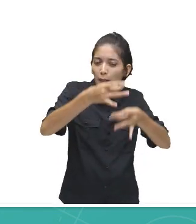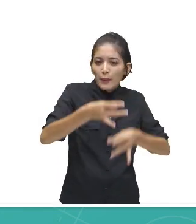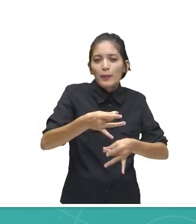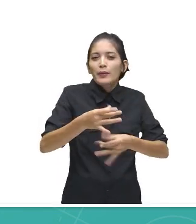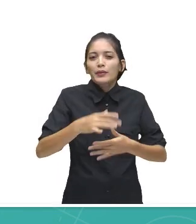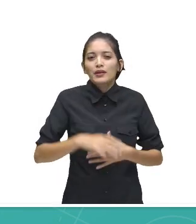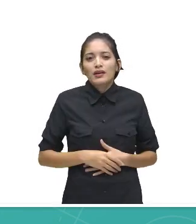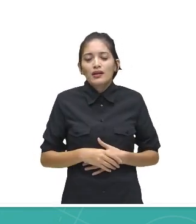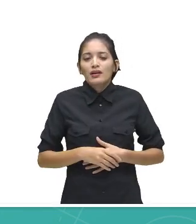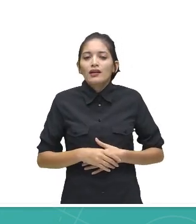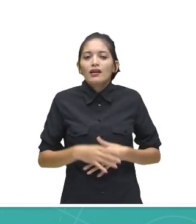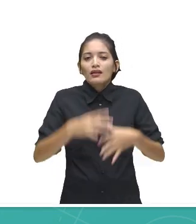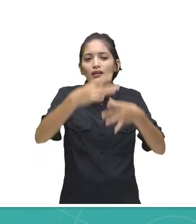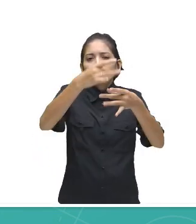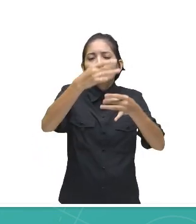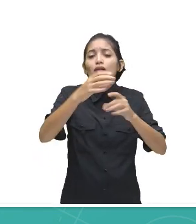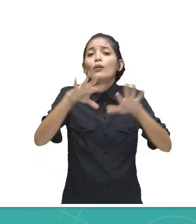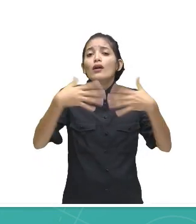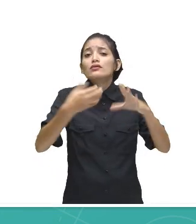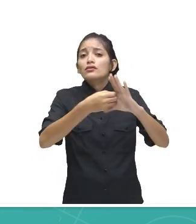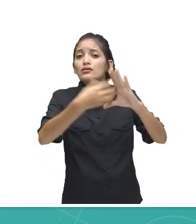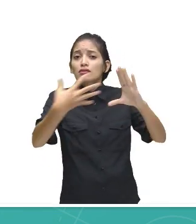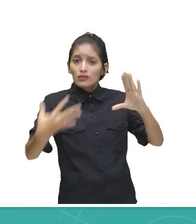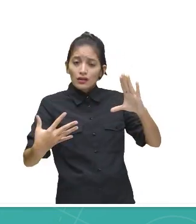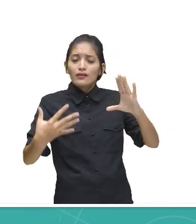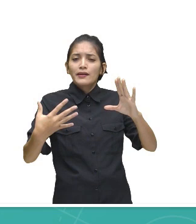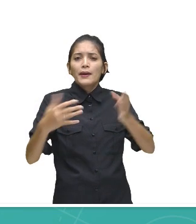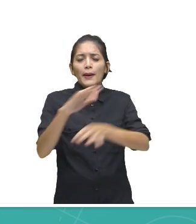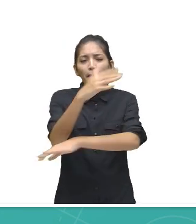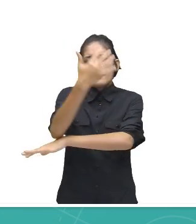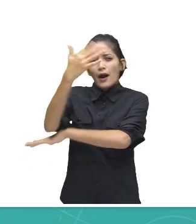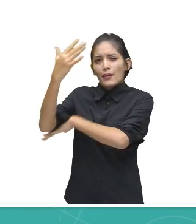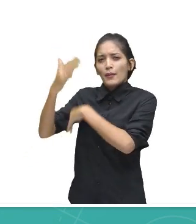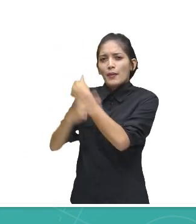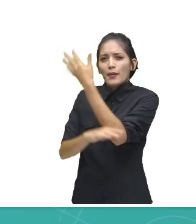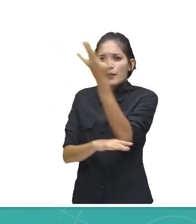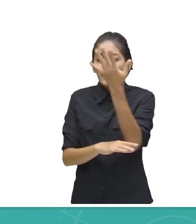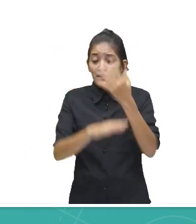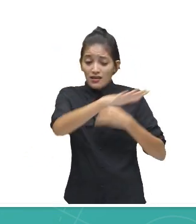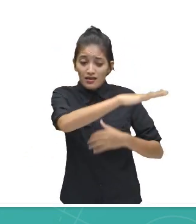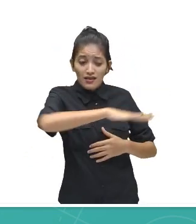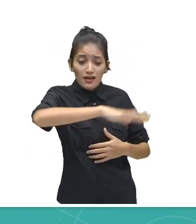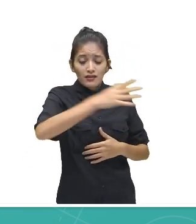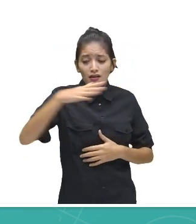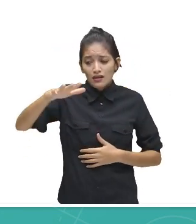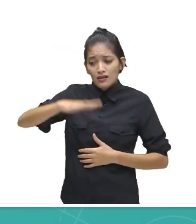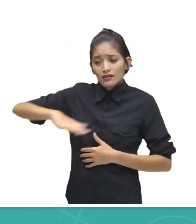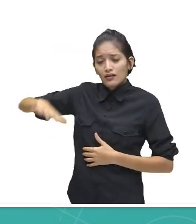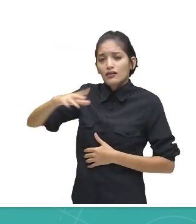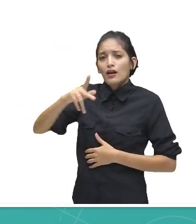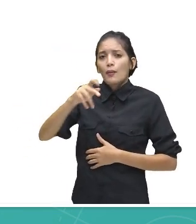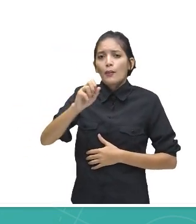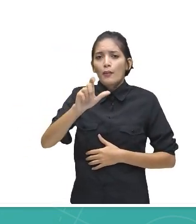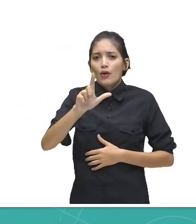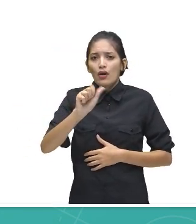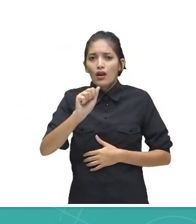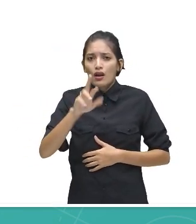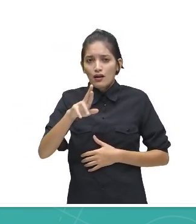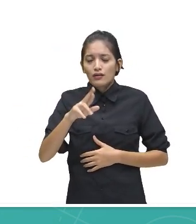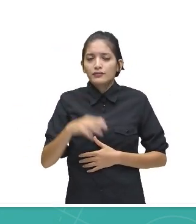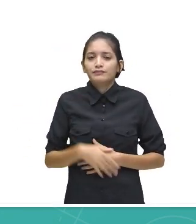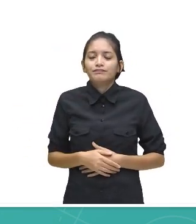gabarito, você descrever as características da natureza das regiões polares do nosso planeta.